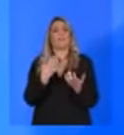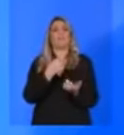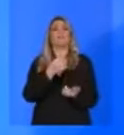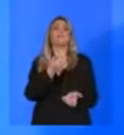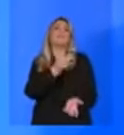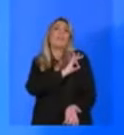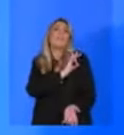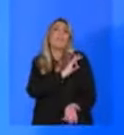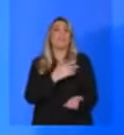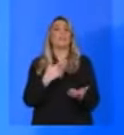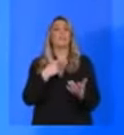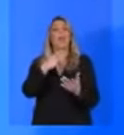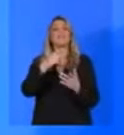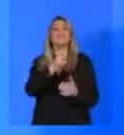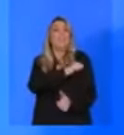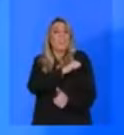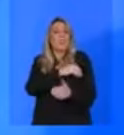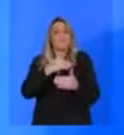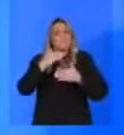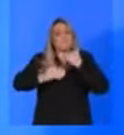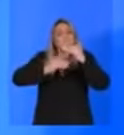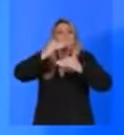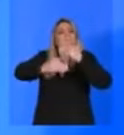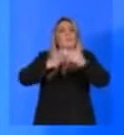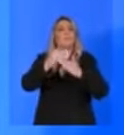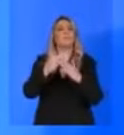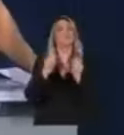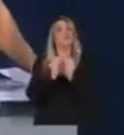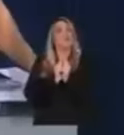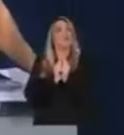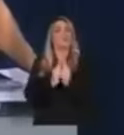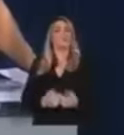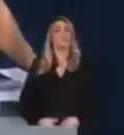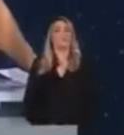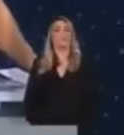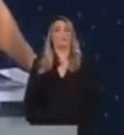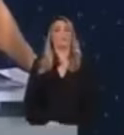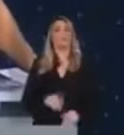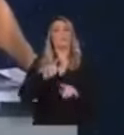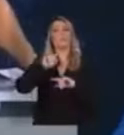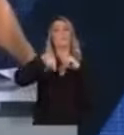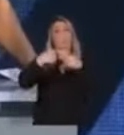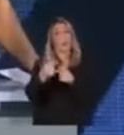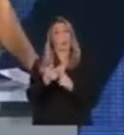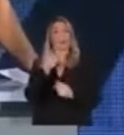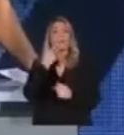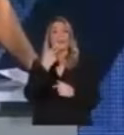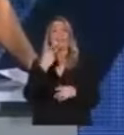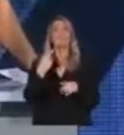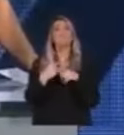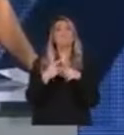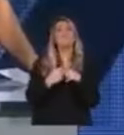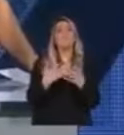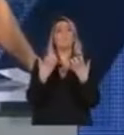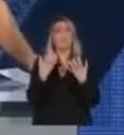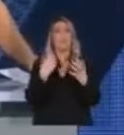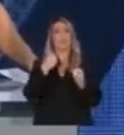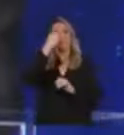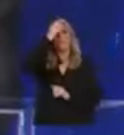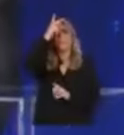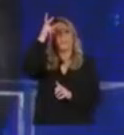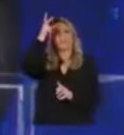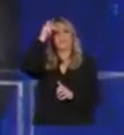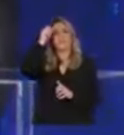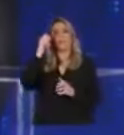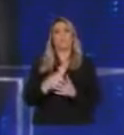avançar saber que nós avançamos muito e podemos avançar ainda mais o próximo a dizer porque quer ser prefeito do Rio de